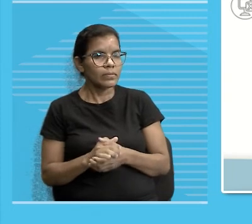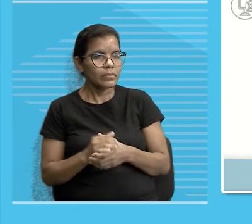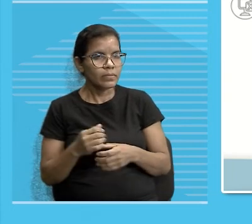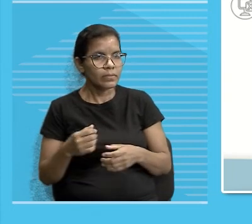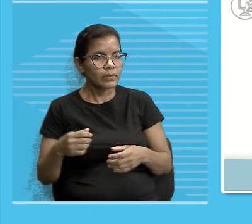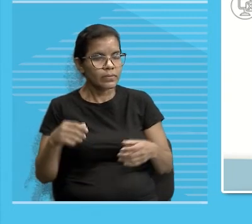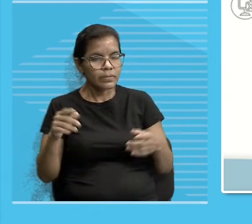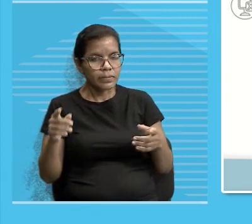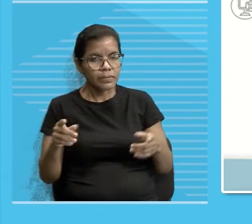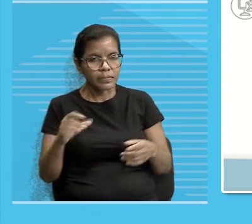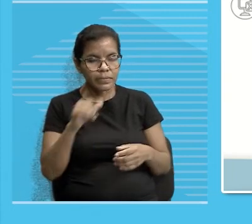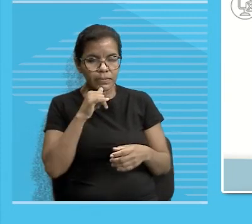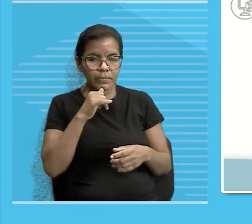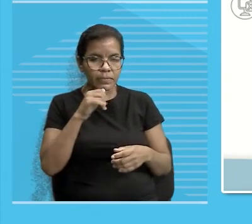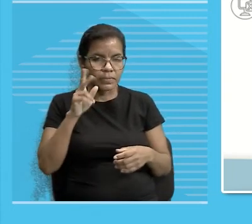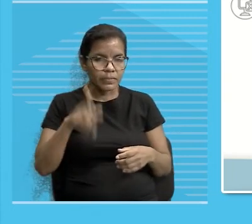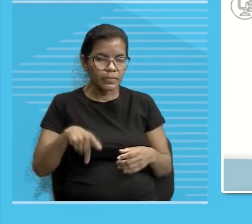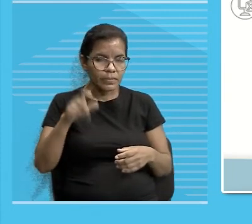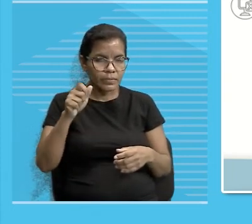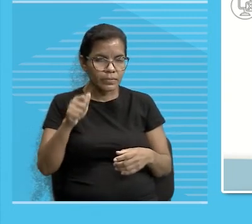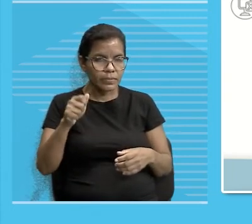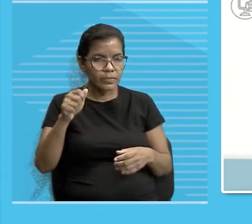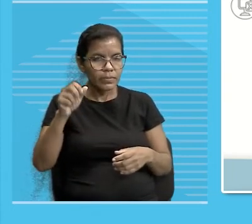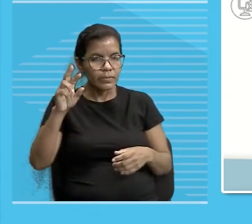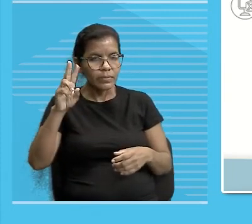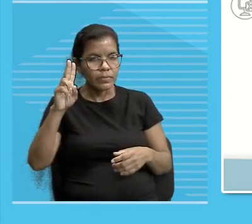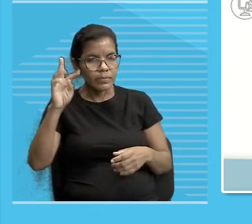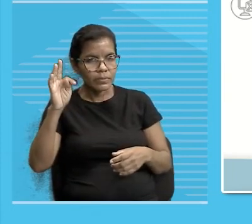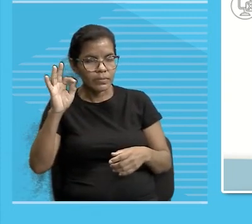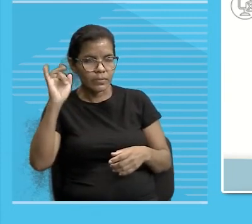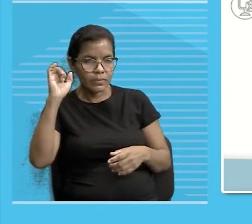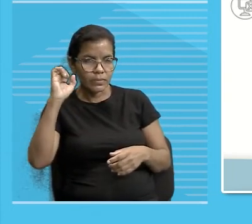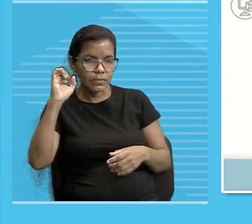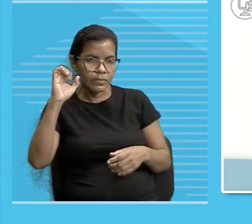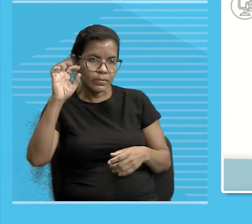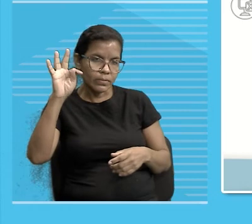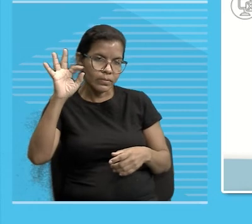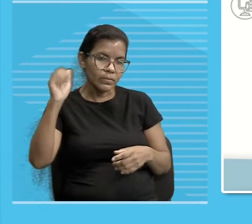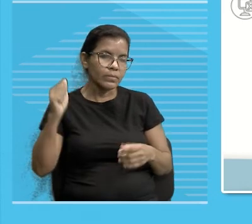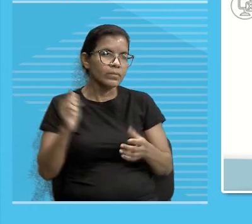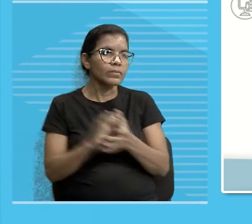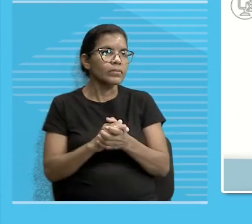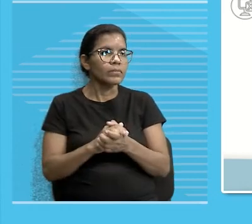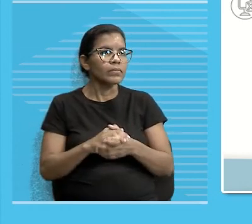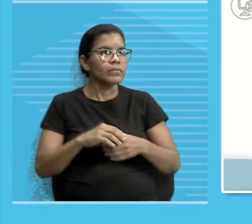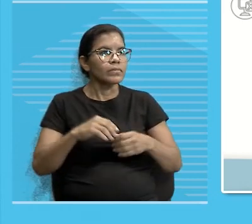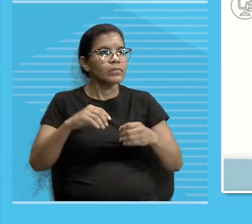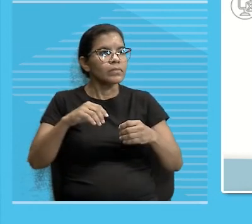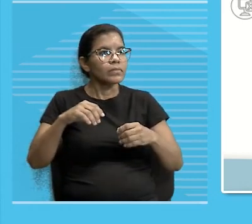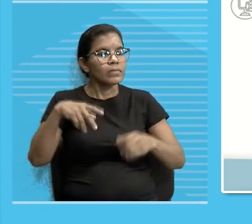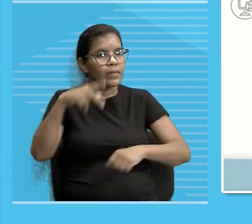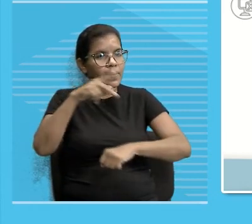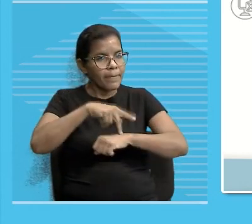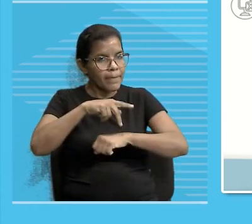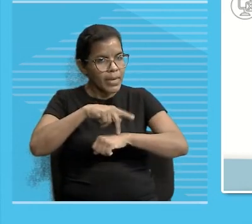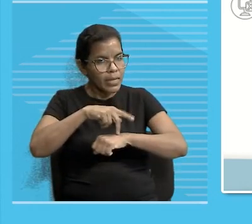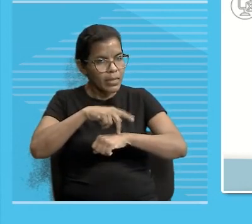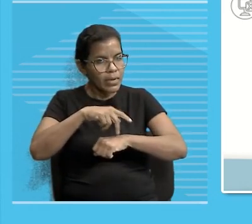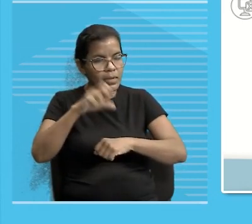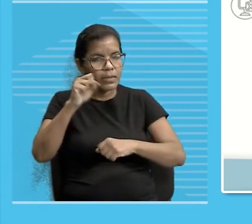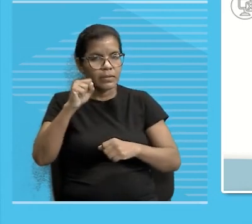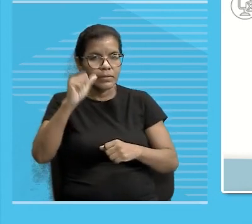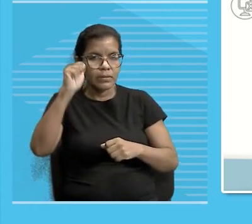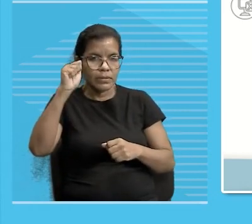e o profeta Ezequiel, ambos feitos em pedra sabão. E veja que o rosto deles é familiar, é um